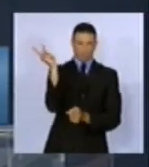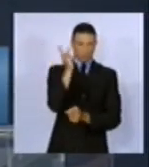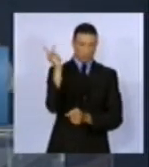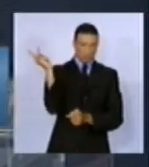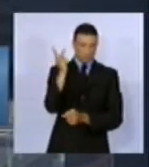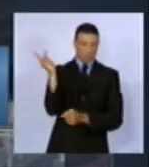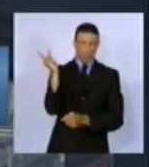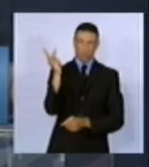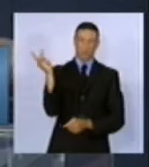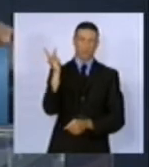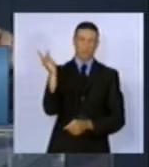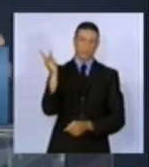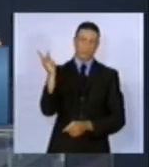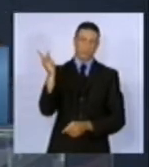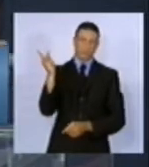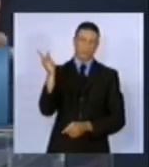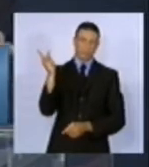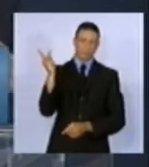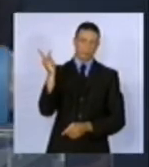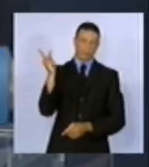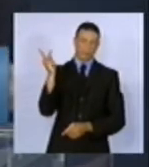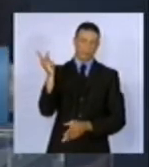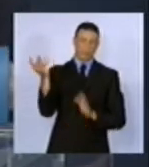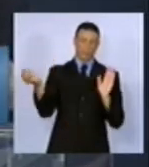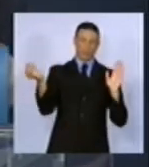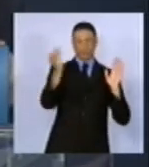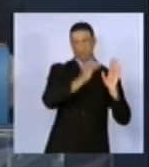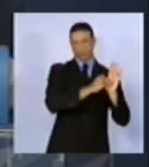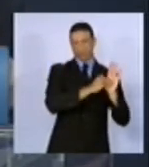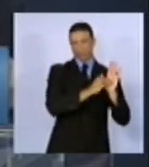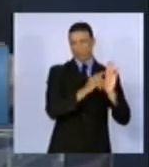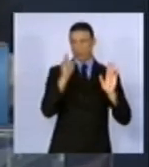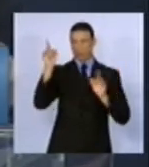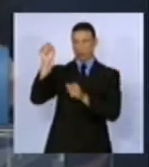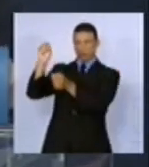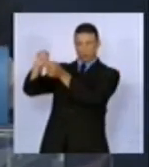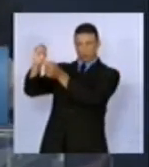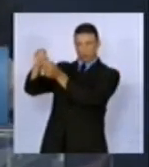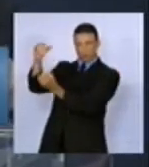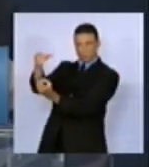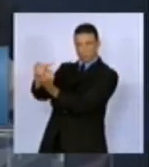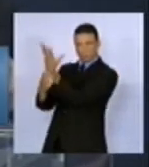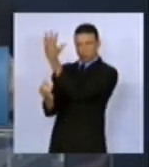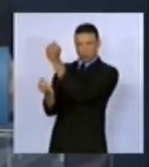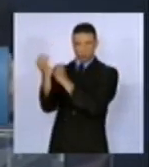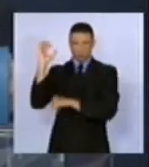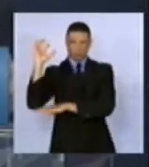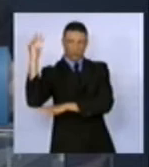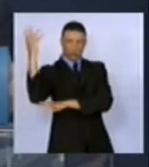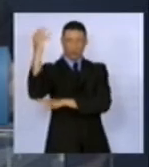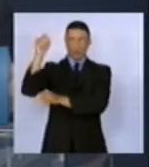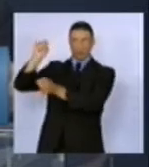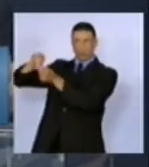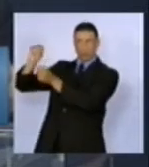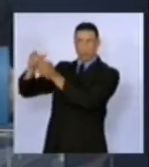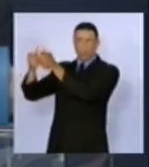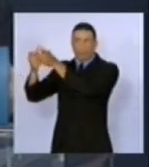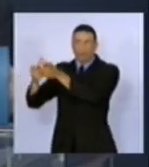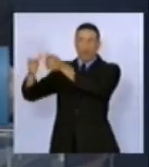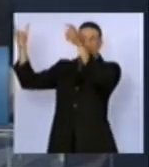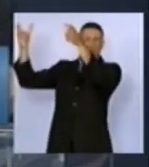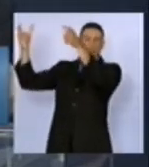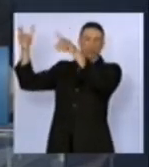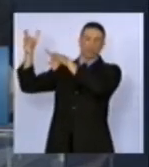e eles colocam com essa produção assustam justamente o estado produz e mais mas que tem também